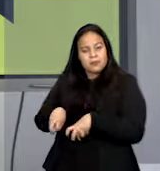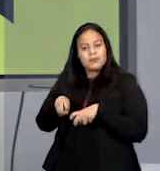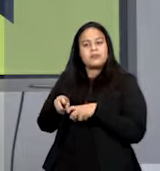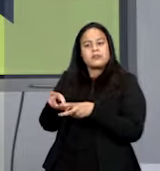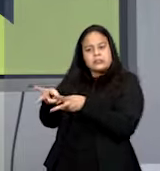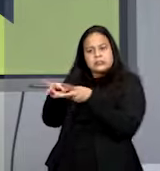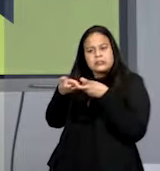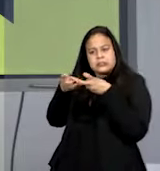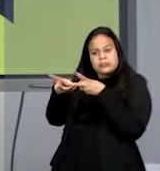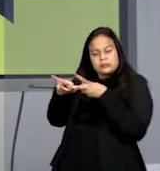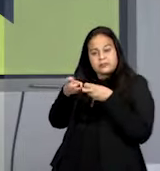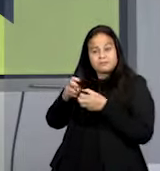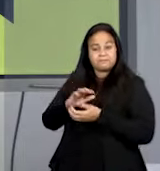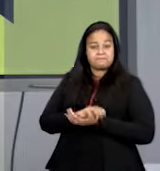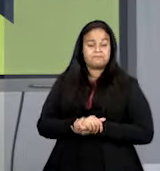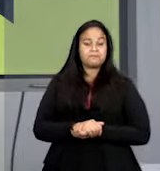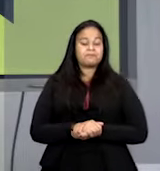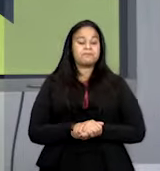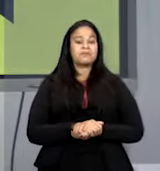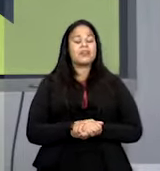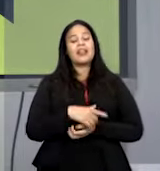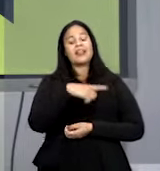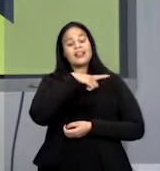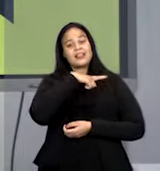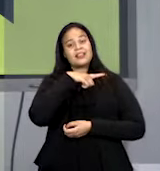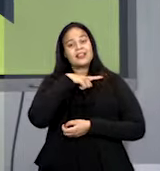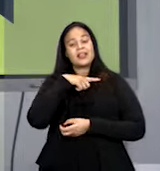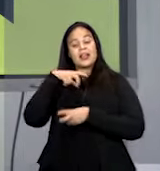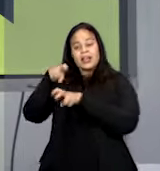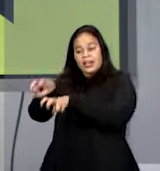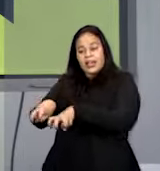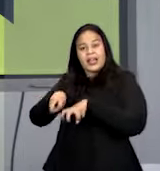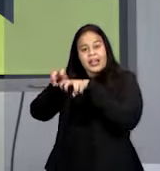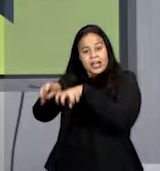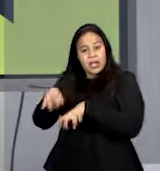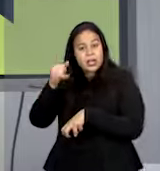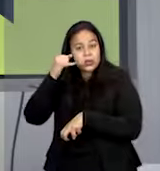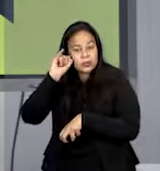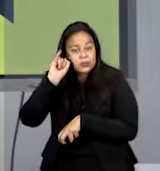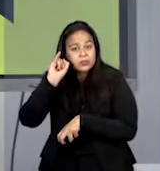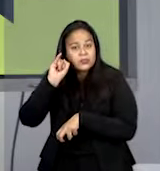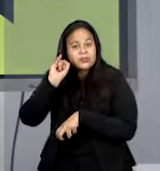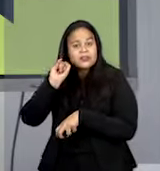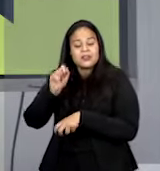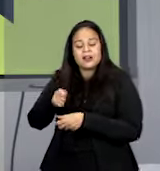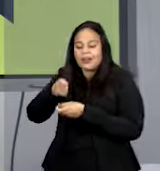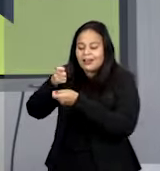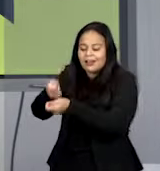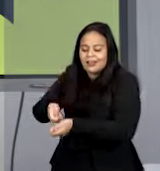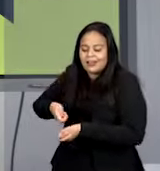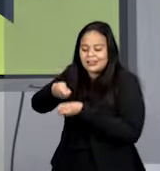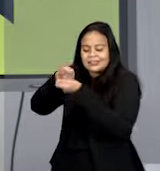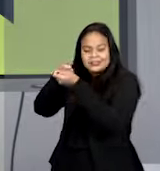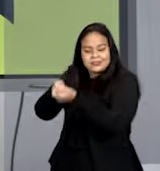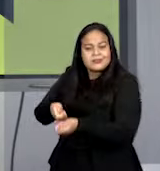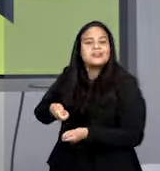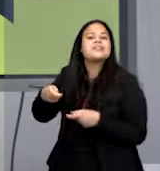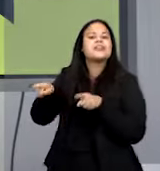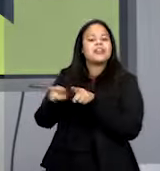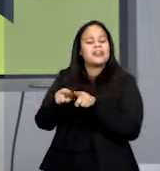só, para que a gente tenha agricultura, para que a gente plante, como eu falei agora há